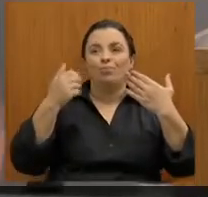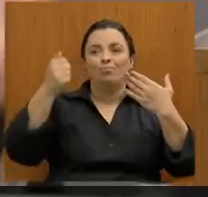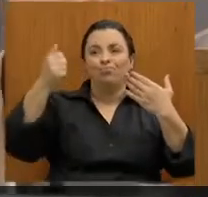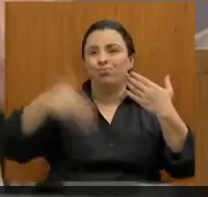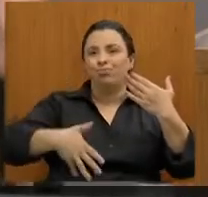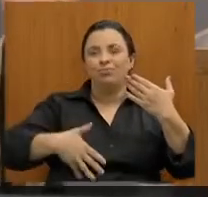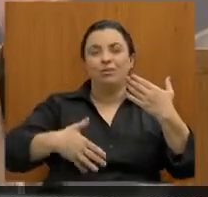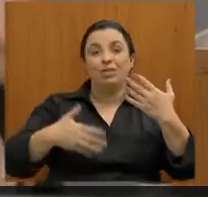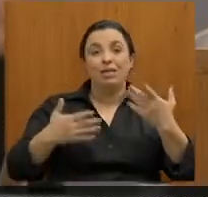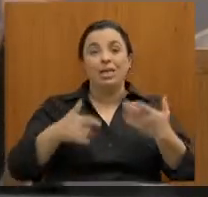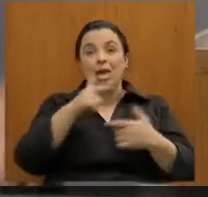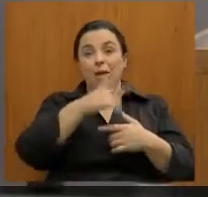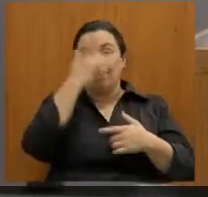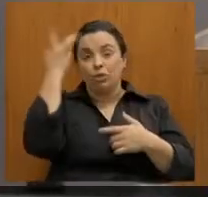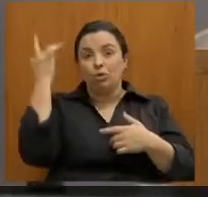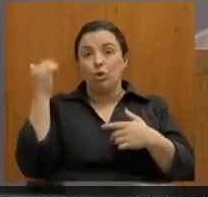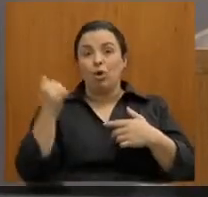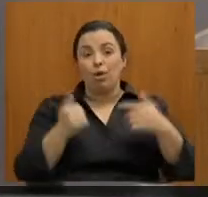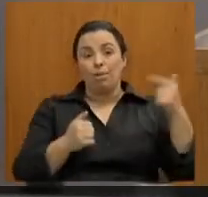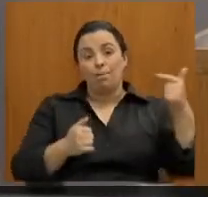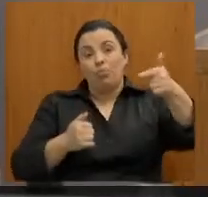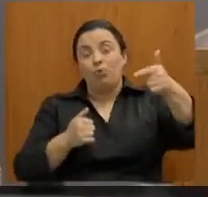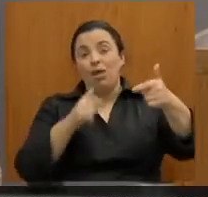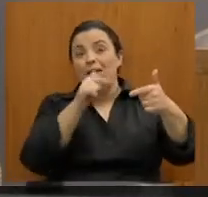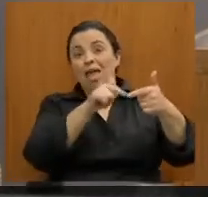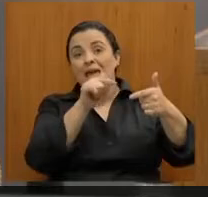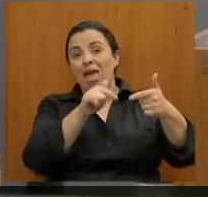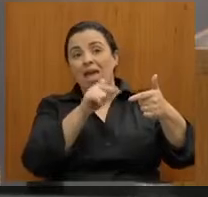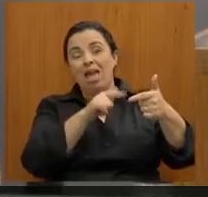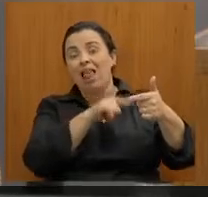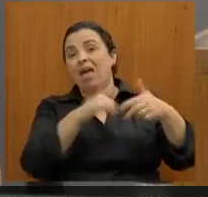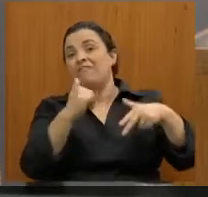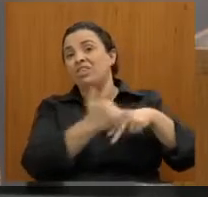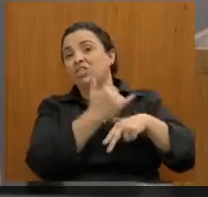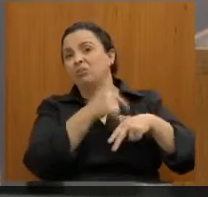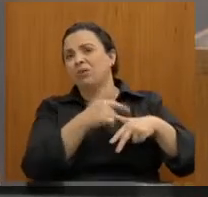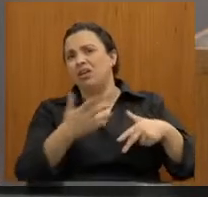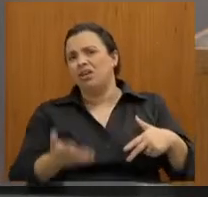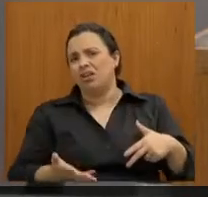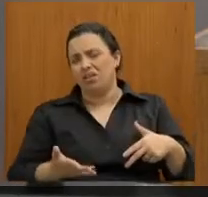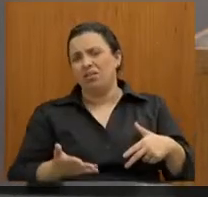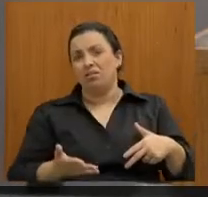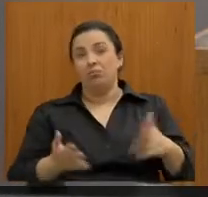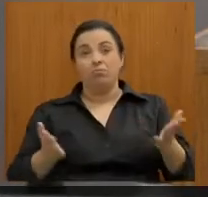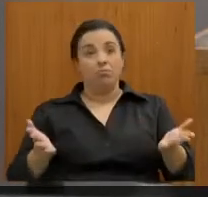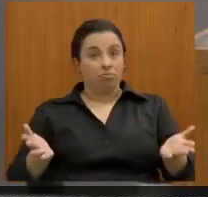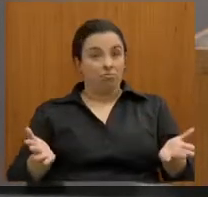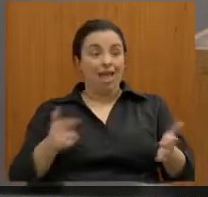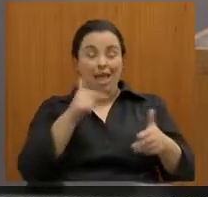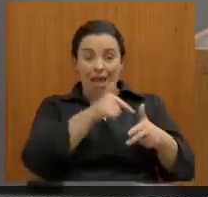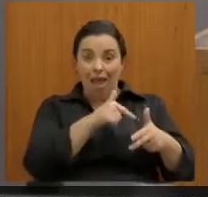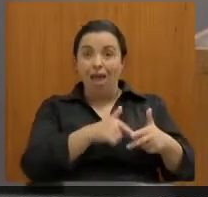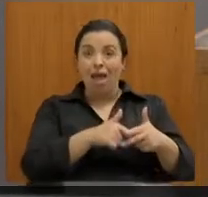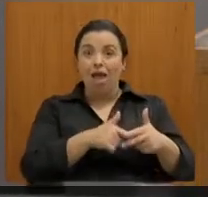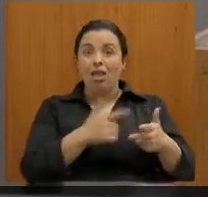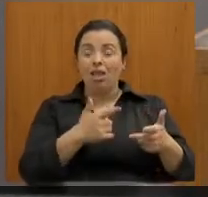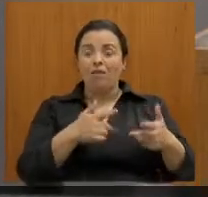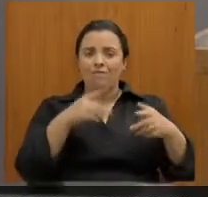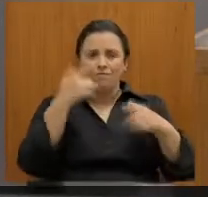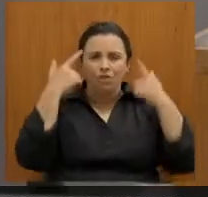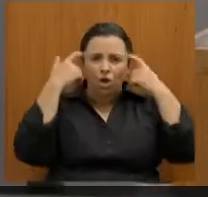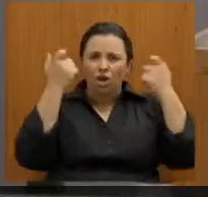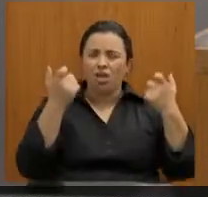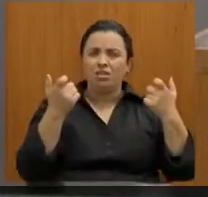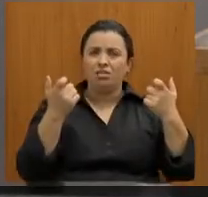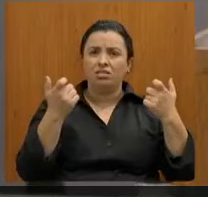assassino acabou saindo como vítima então assim é importante a gente verificar essa questão de violência